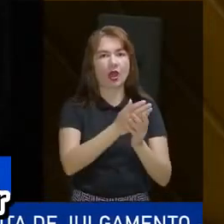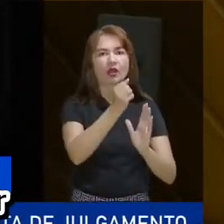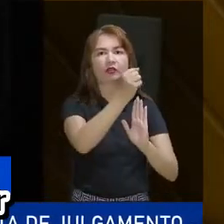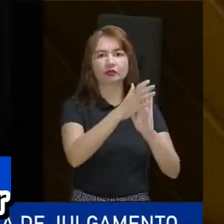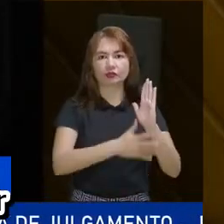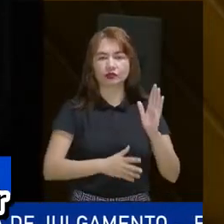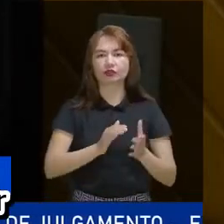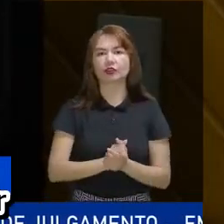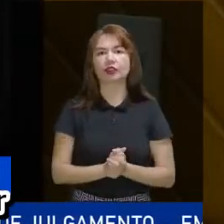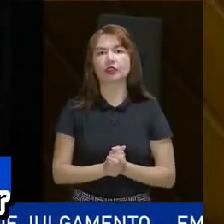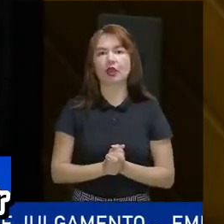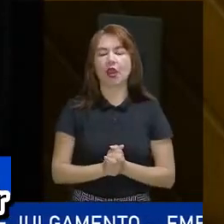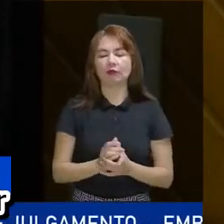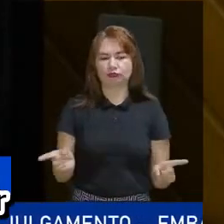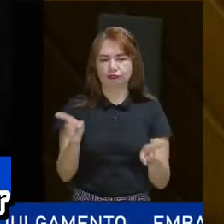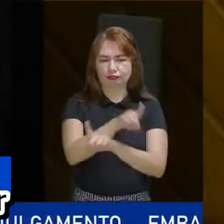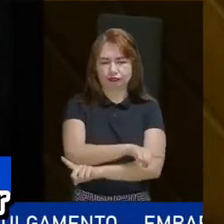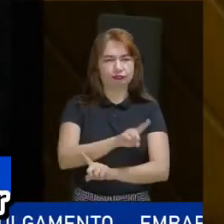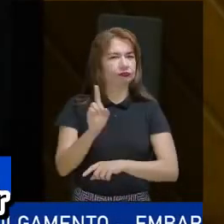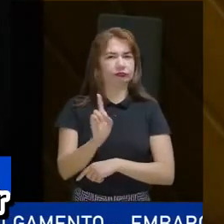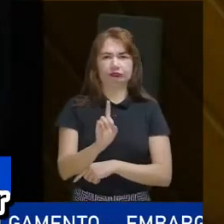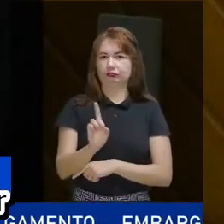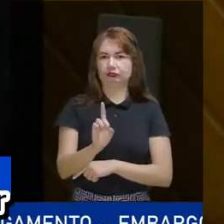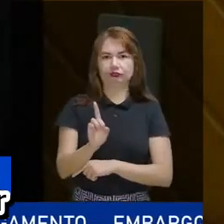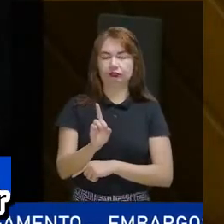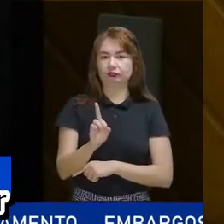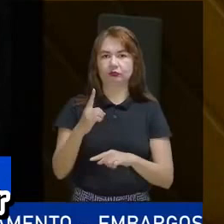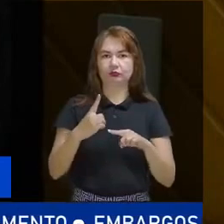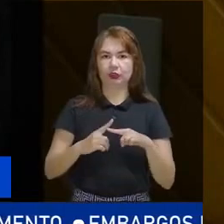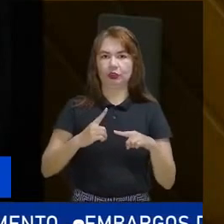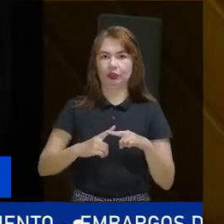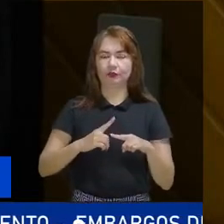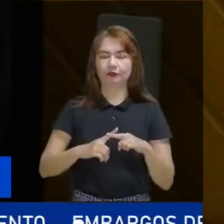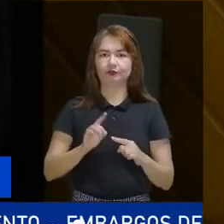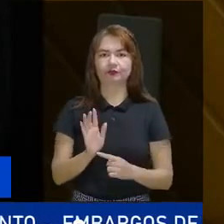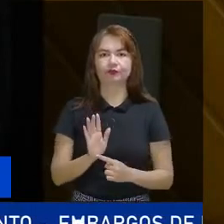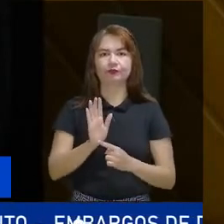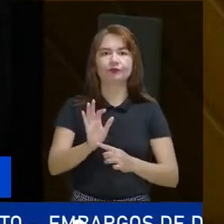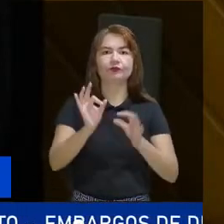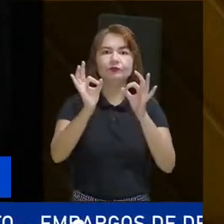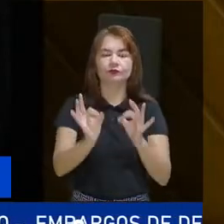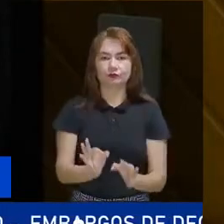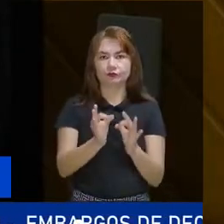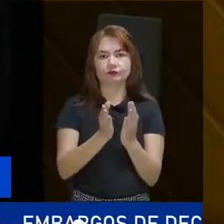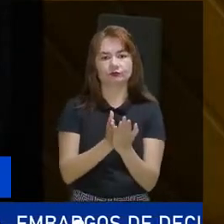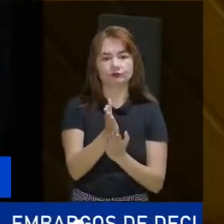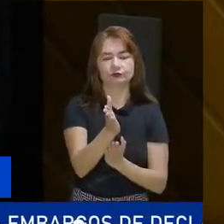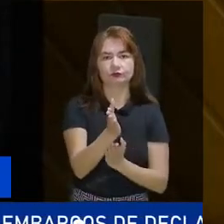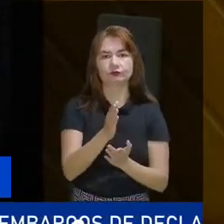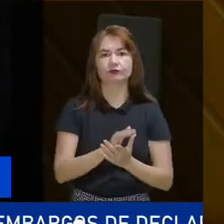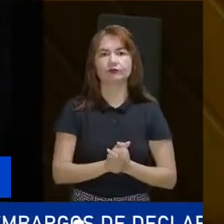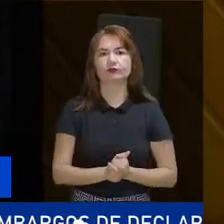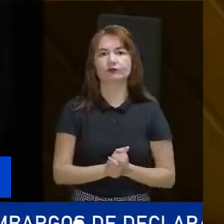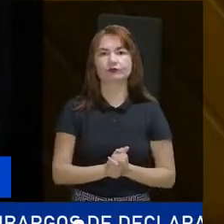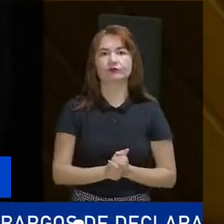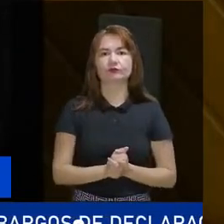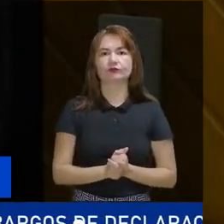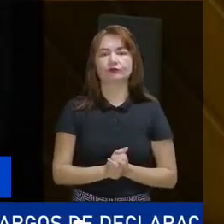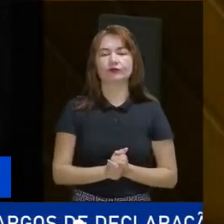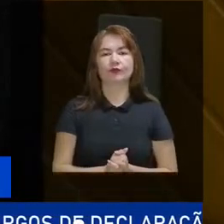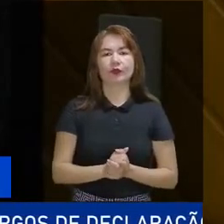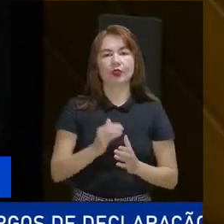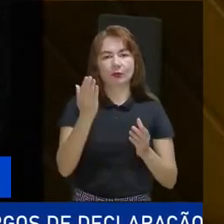condão de reabrir a controvérsia, o qual deve ter por escopo a via recursal ou escorreita, impõe-se a rejeição dos